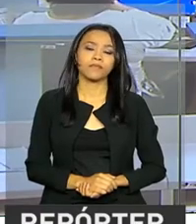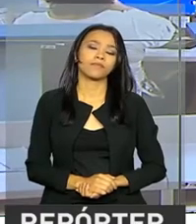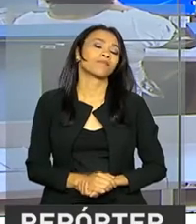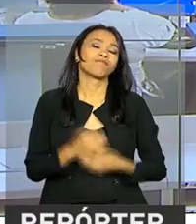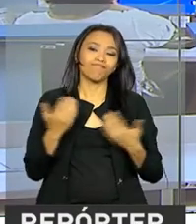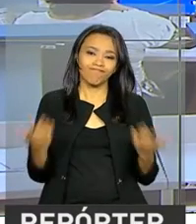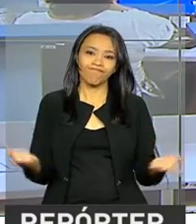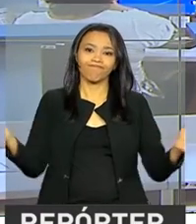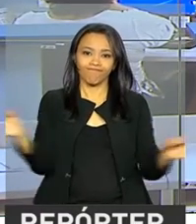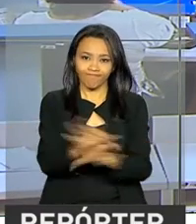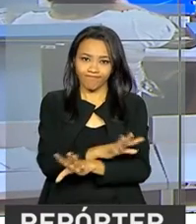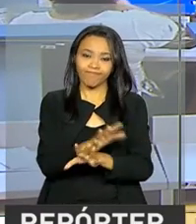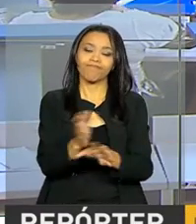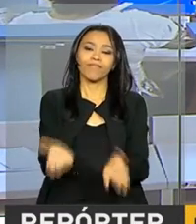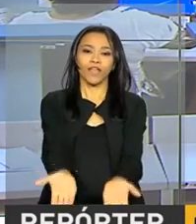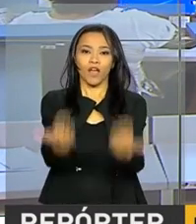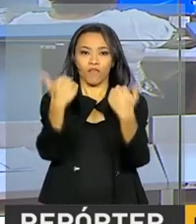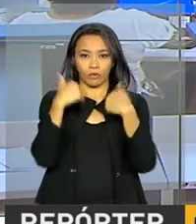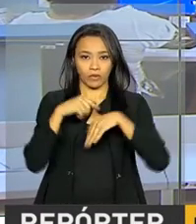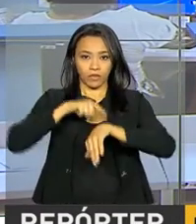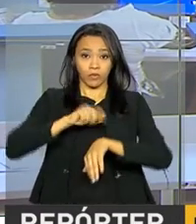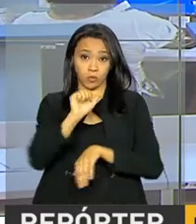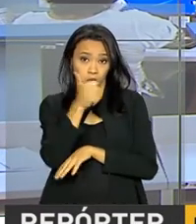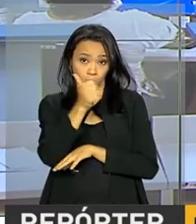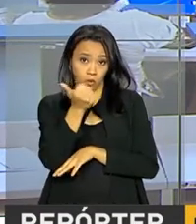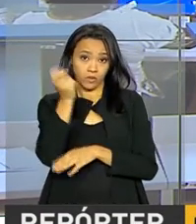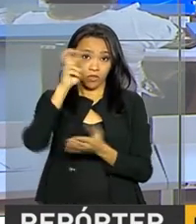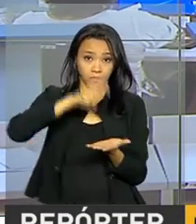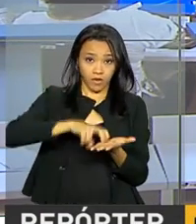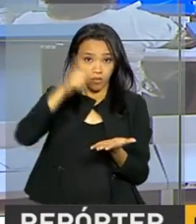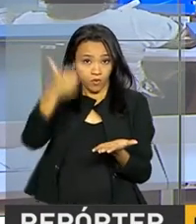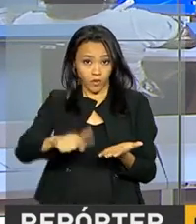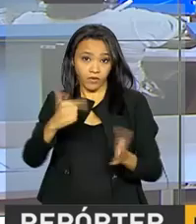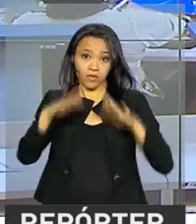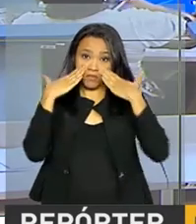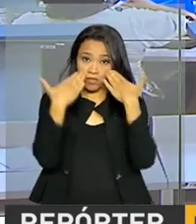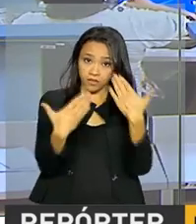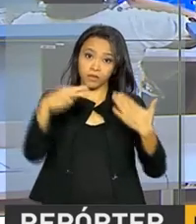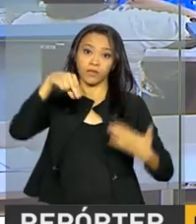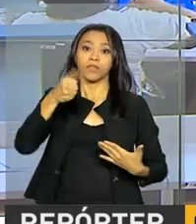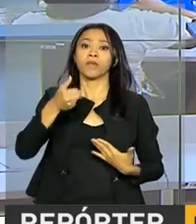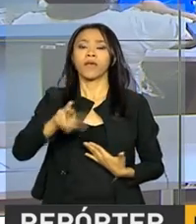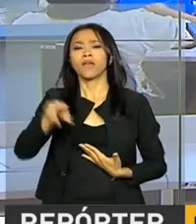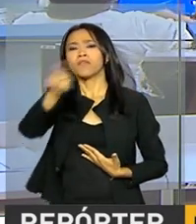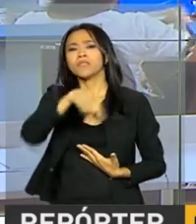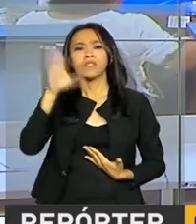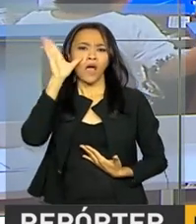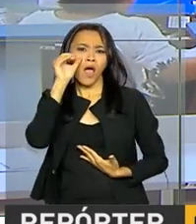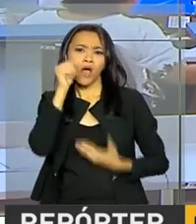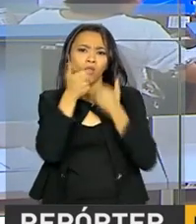Bom, nós ficamos por aqui. Voltamos às 11 da manhã na próxima edição do Repórter NBR. Acompanhe as